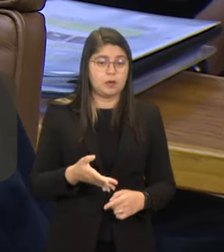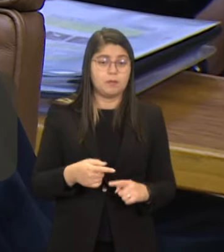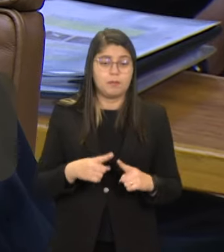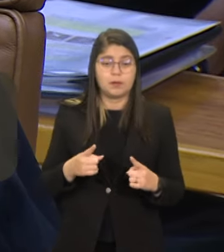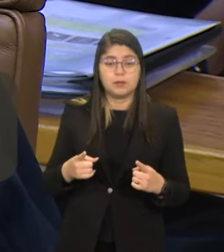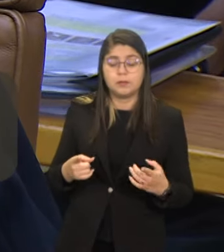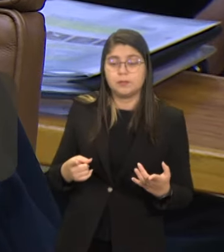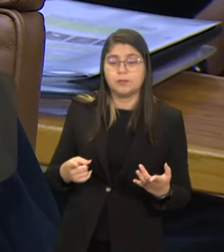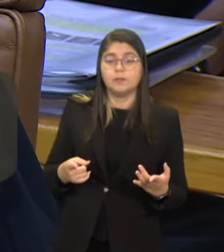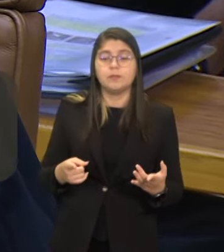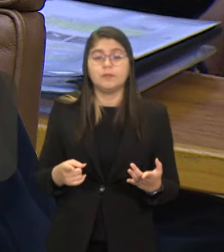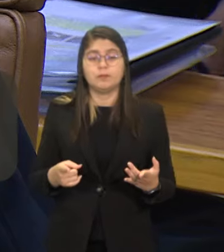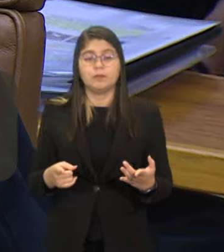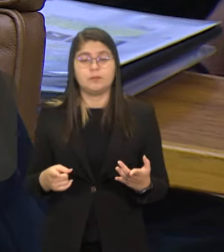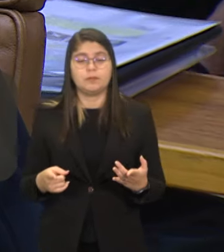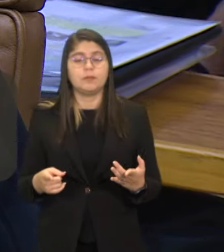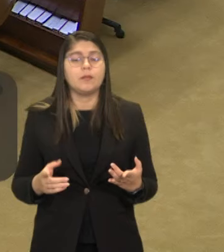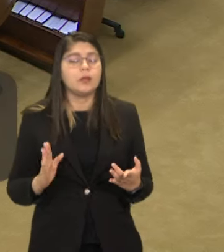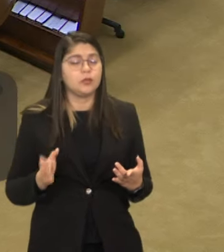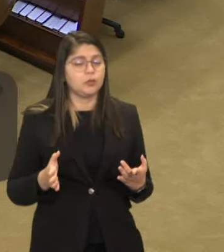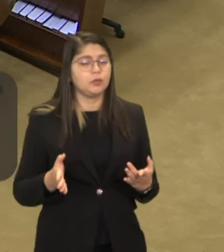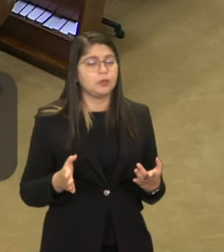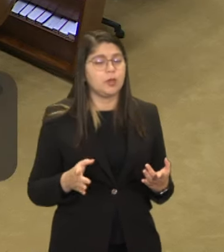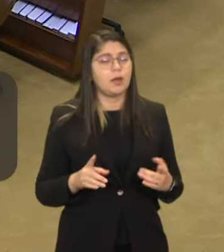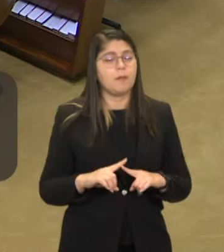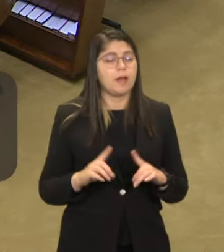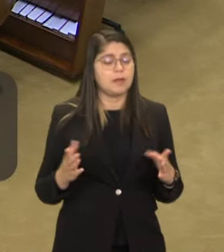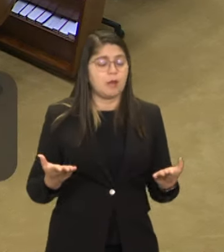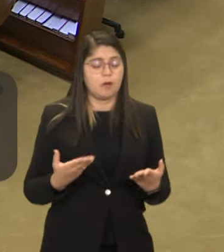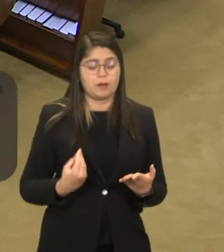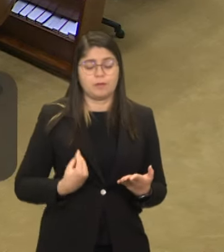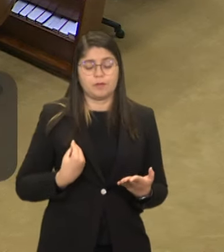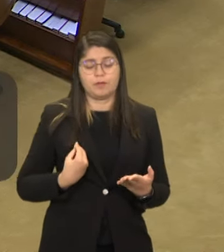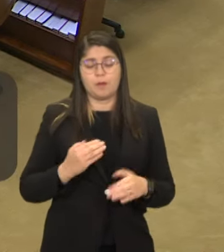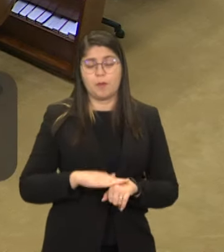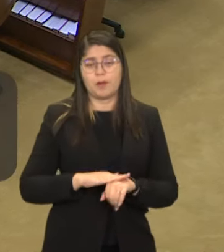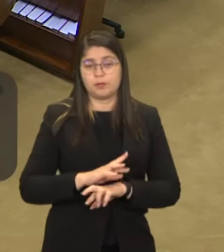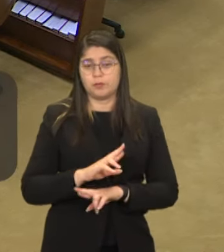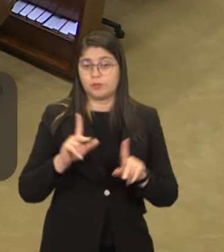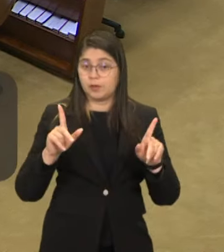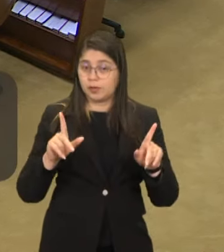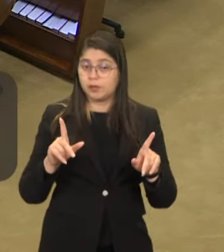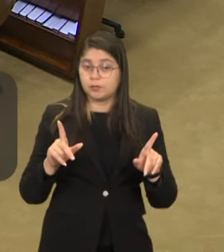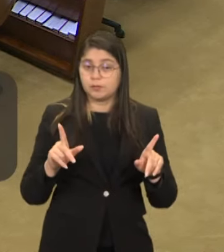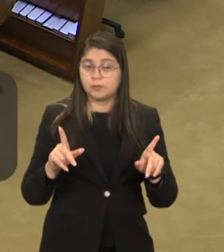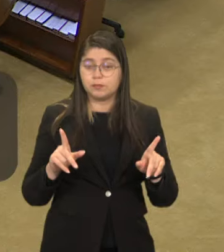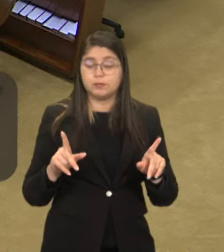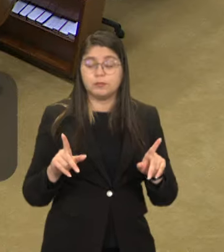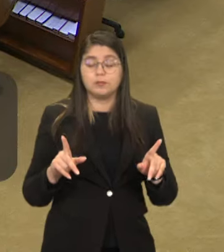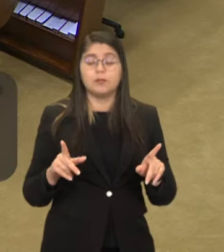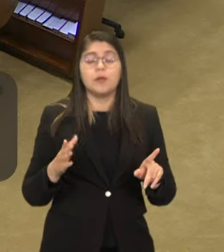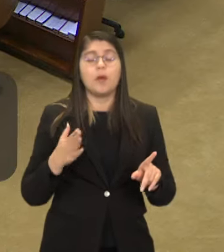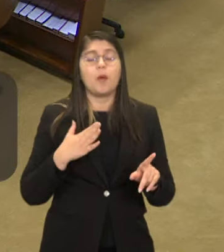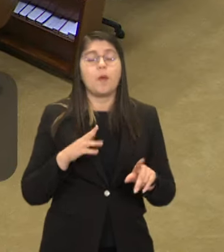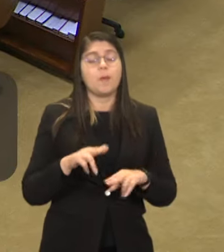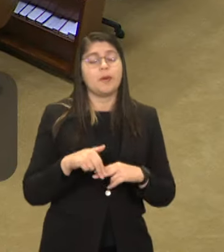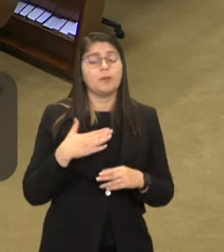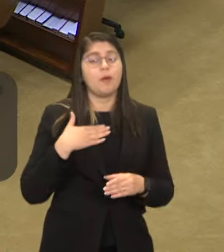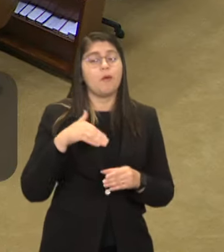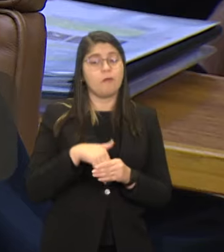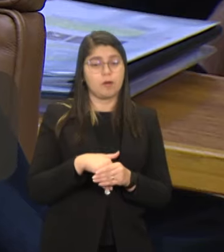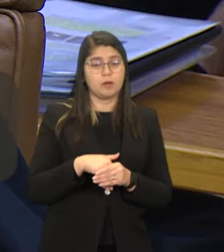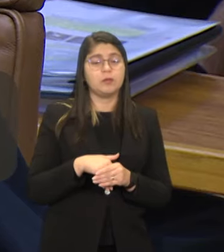A epidemia já está superada. Nós vivemos um momento muito positivo. Não, é isso. Foi inspirado no voto. O meu voto é inspirado no voto de Vossa